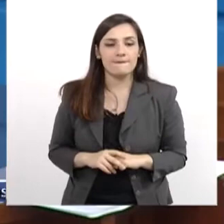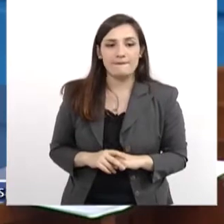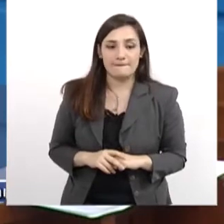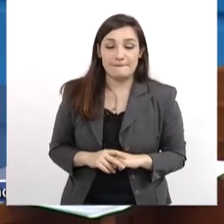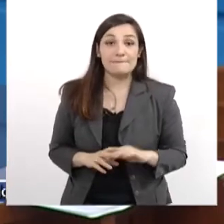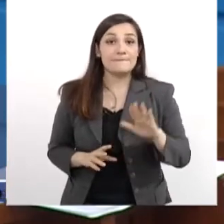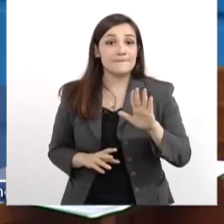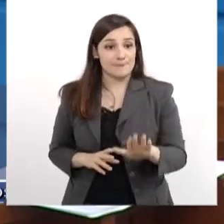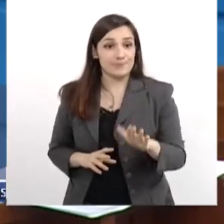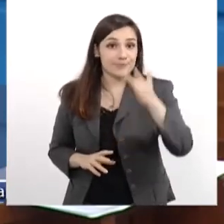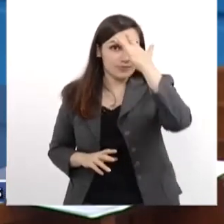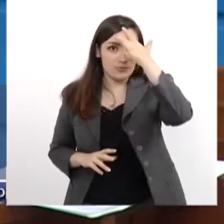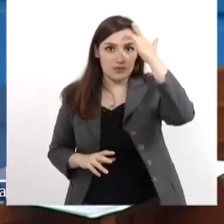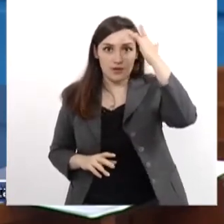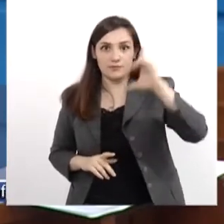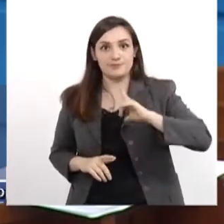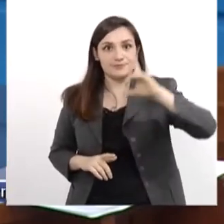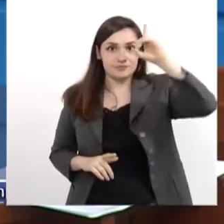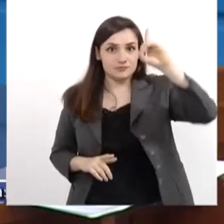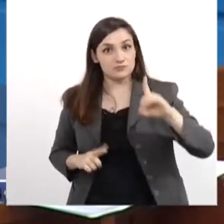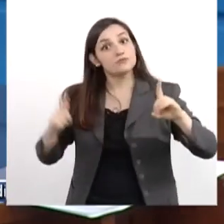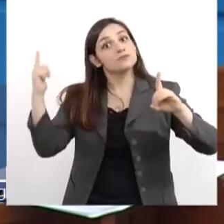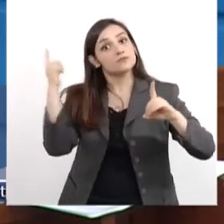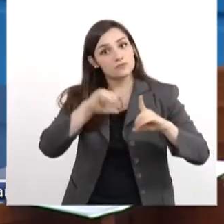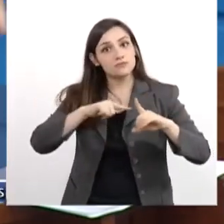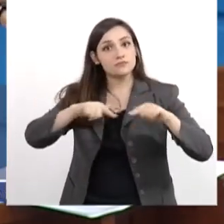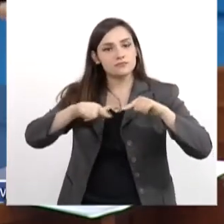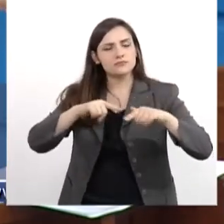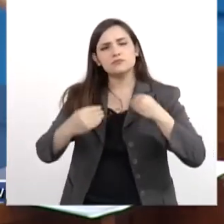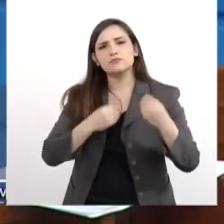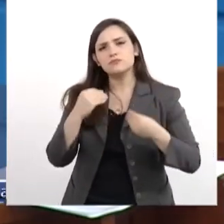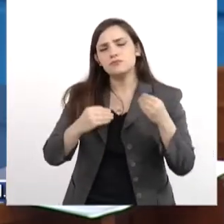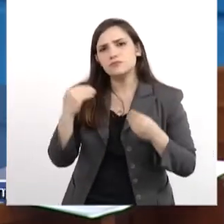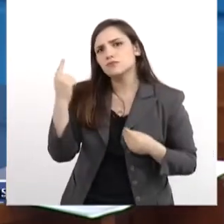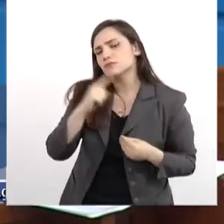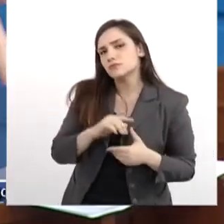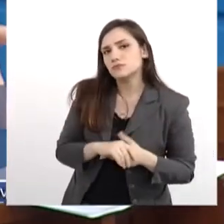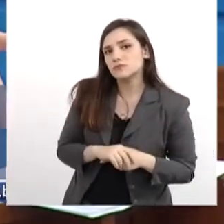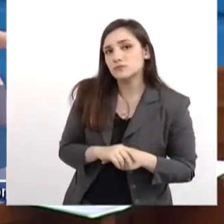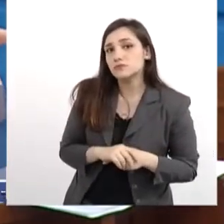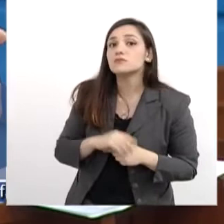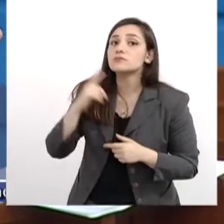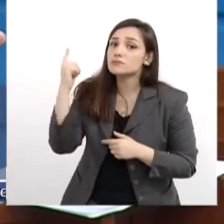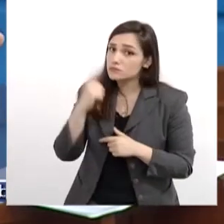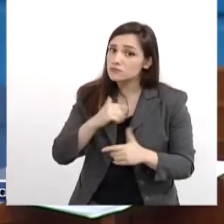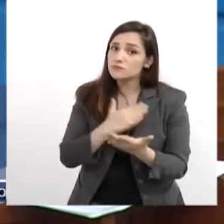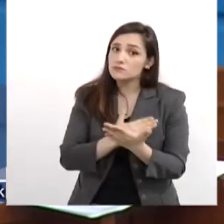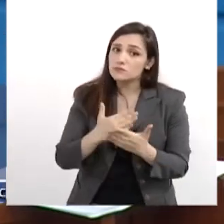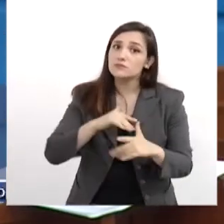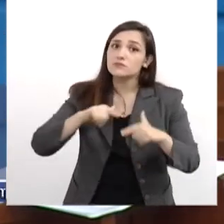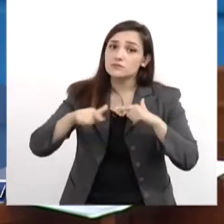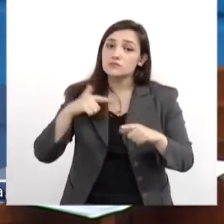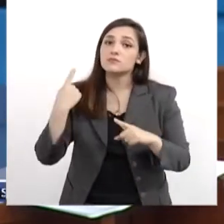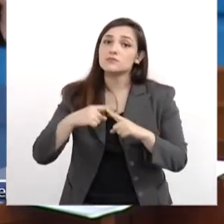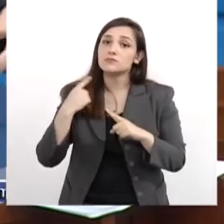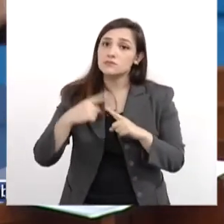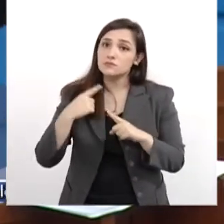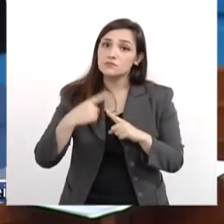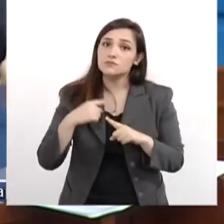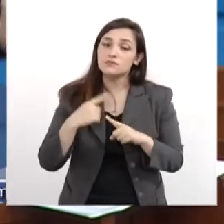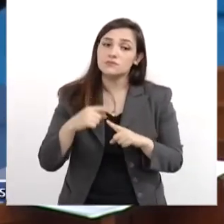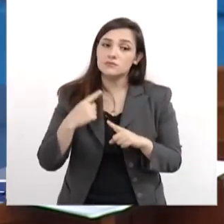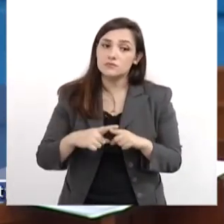as pessoas com deficiência que estão trabalhando, mais de 90% entraram no mercado de trabalho por conta